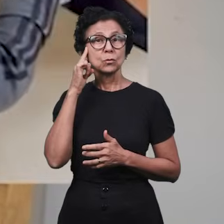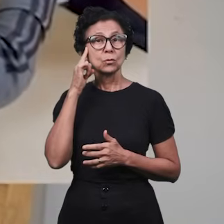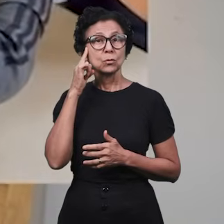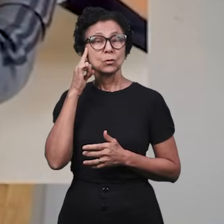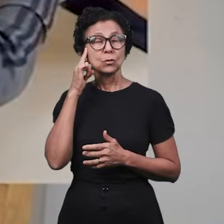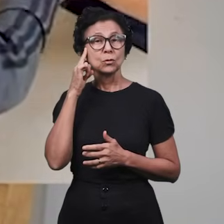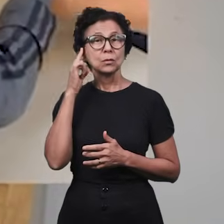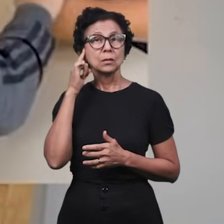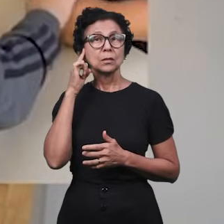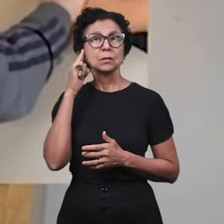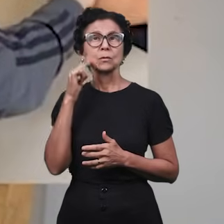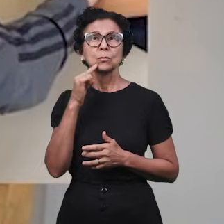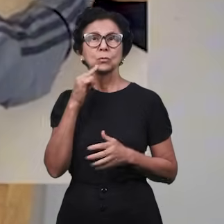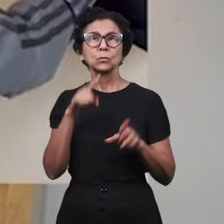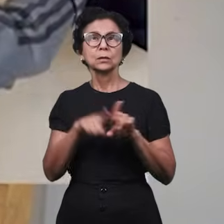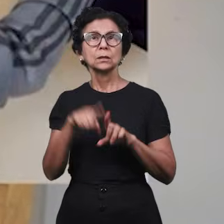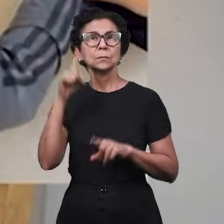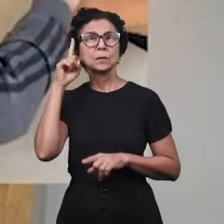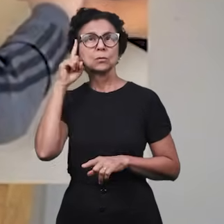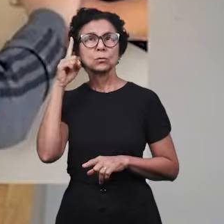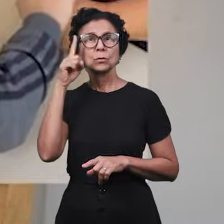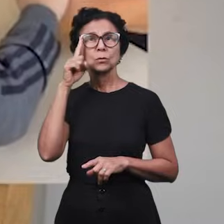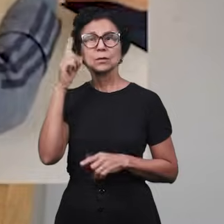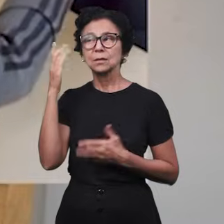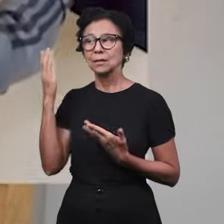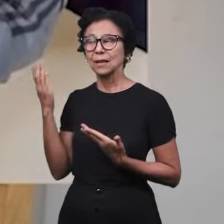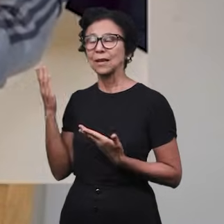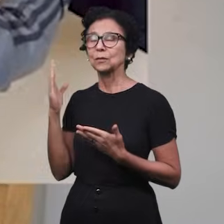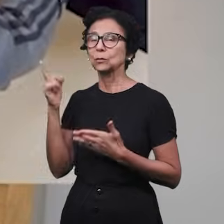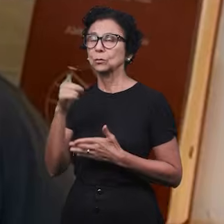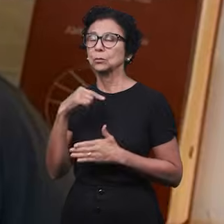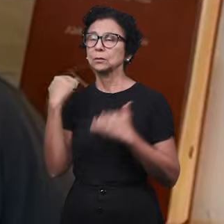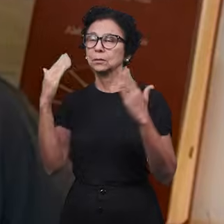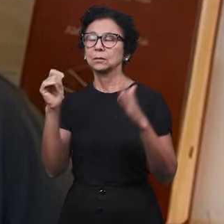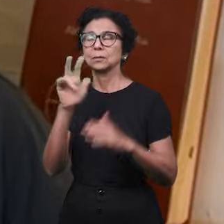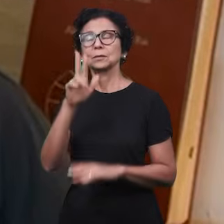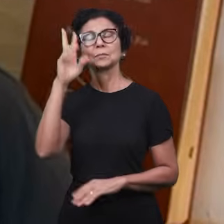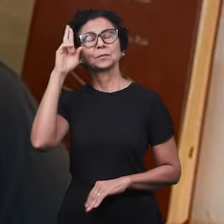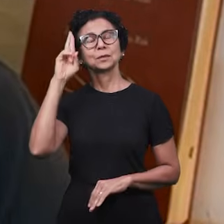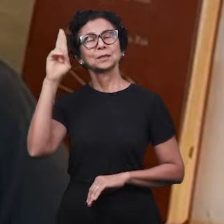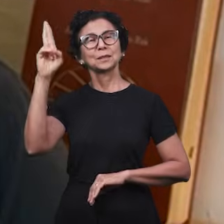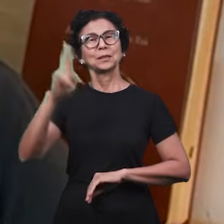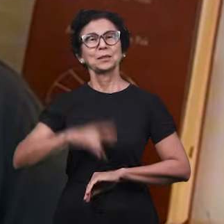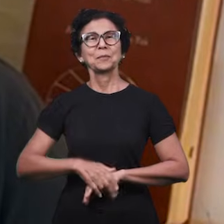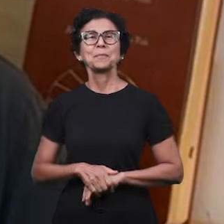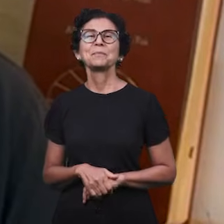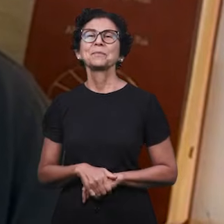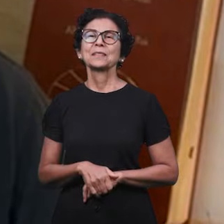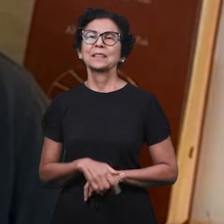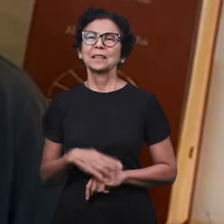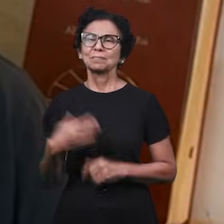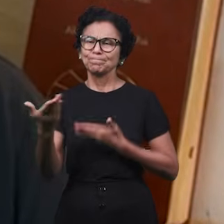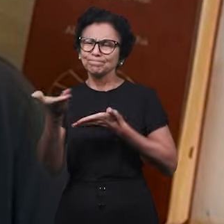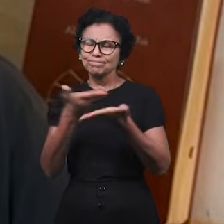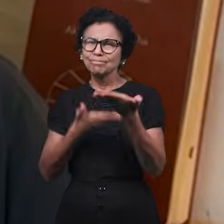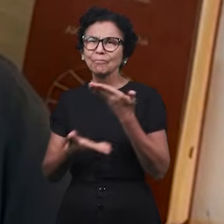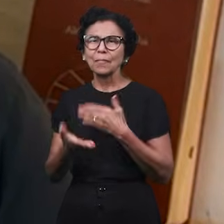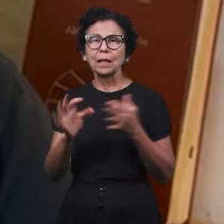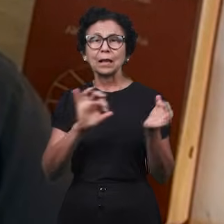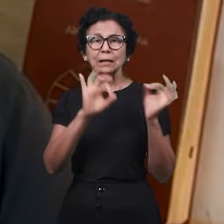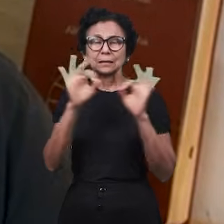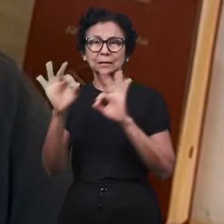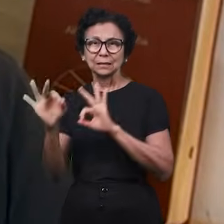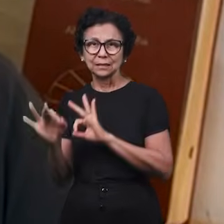têm recebido o convite e têm podido também estar conosco louvando o nome do Senhor. Ali naquele momento eles participam